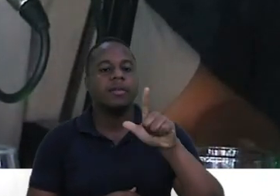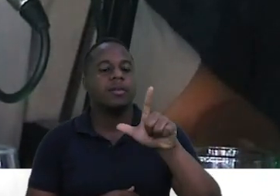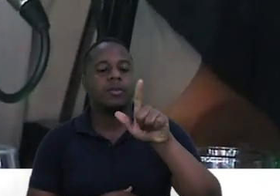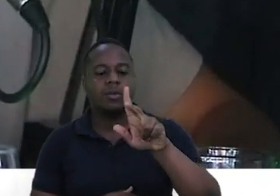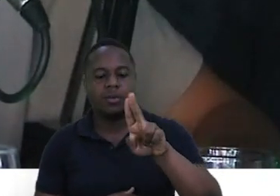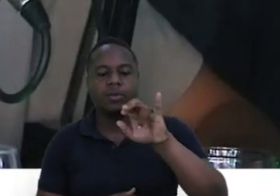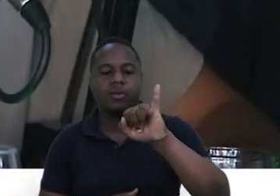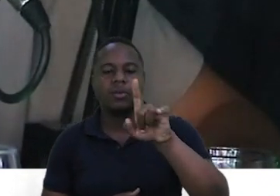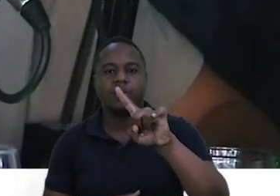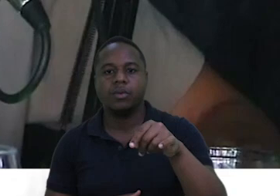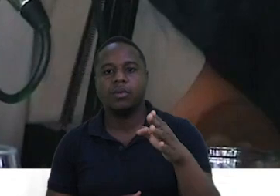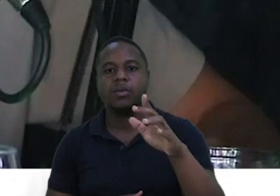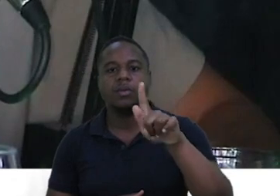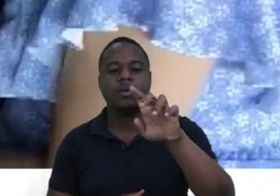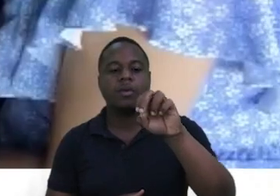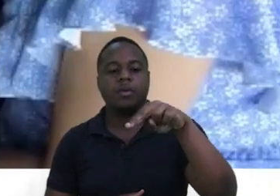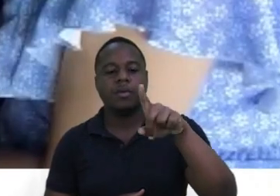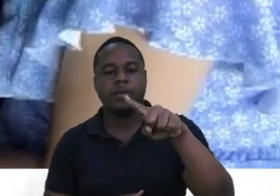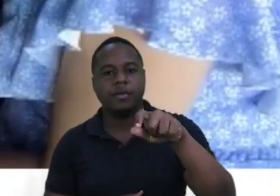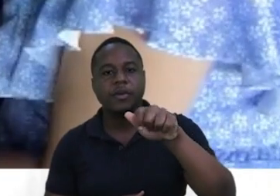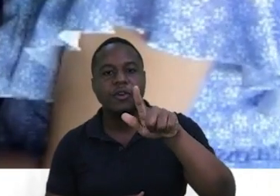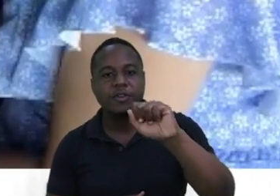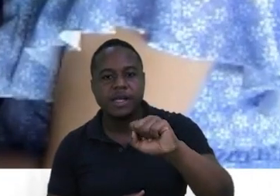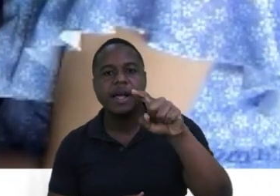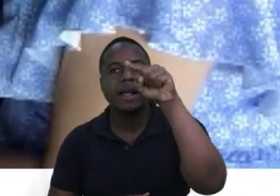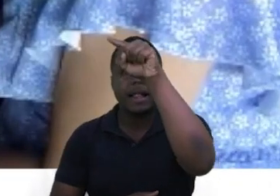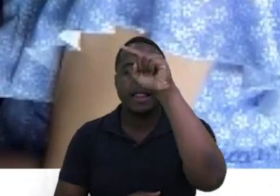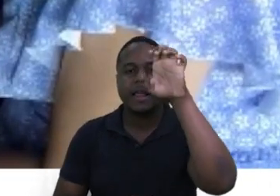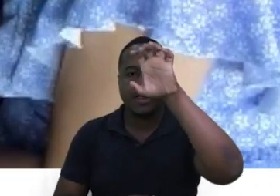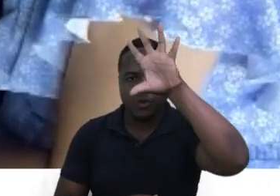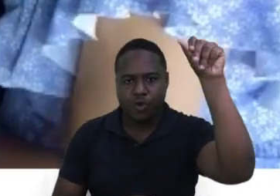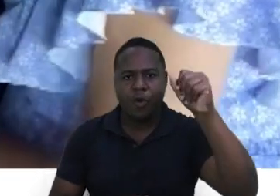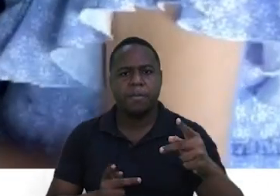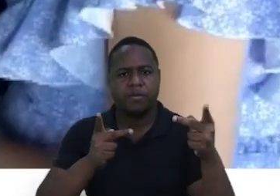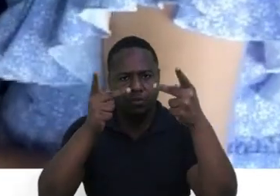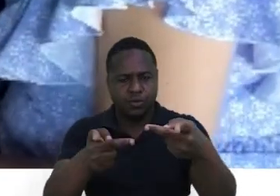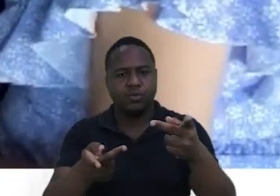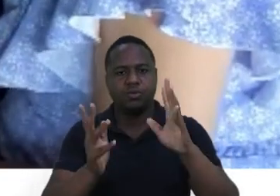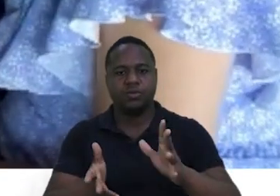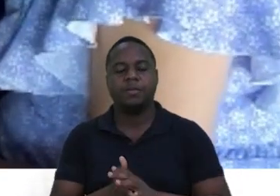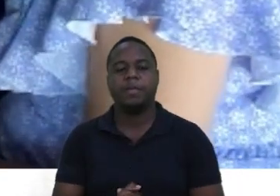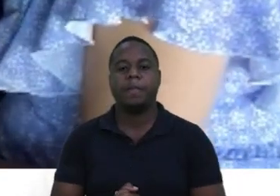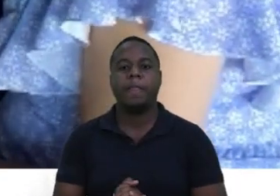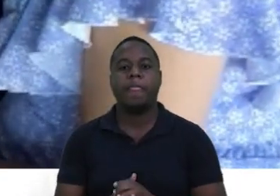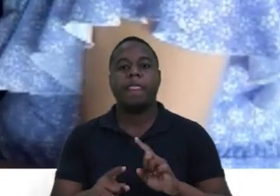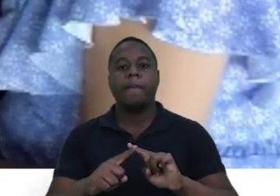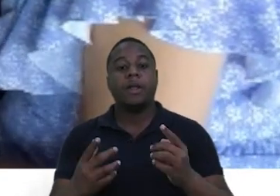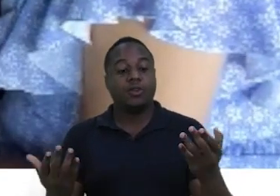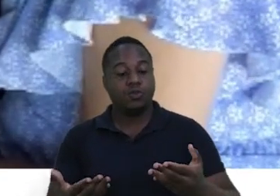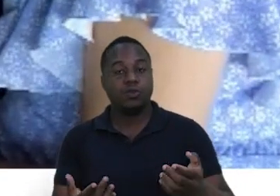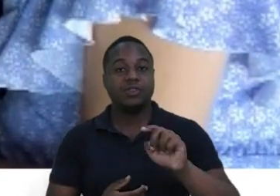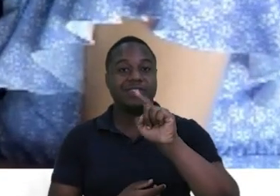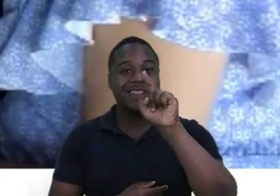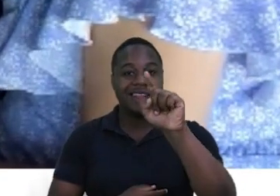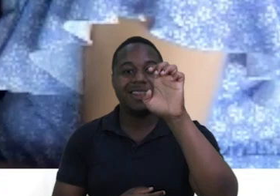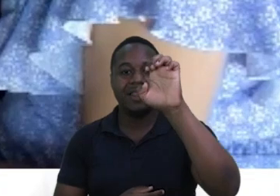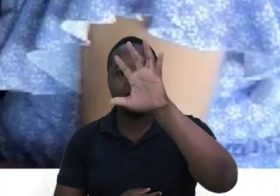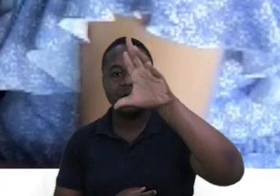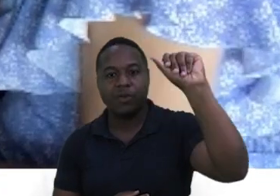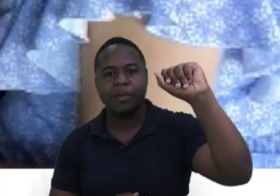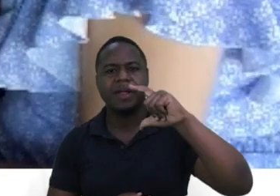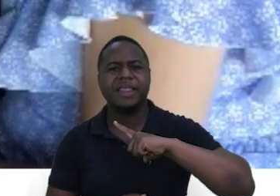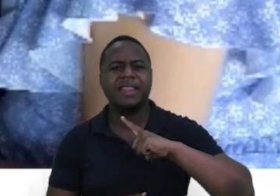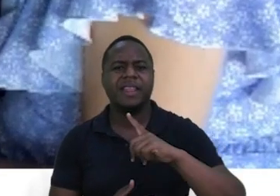também. Isso. Pela Europa, enfim. E hoje, na Europa, tem mais